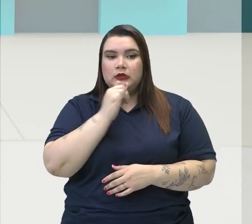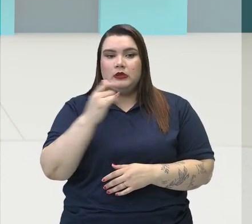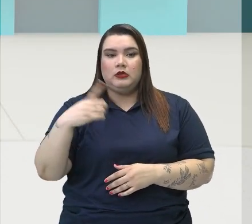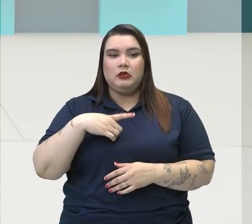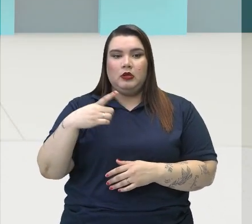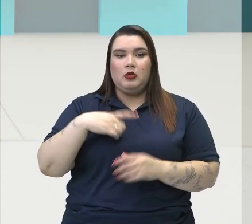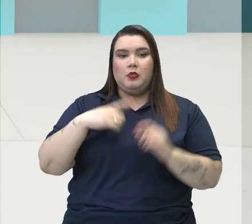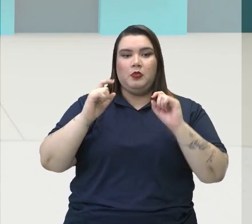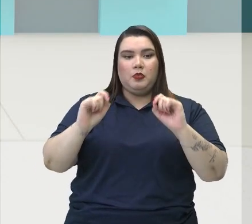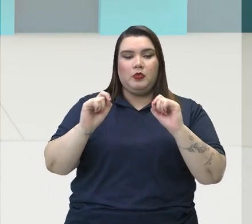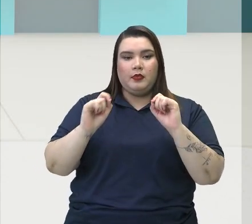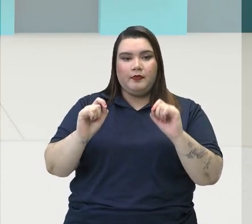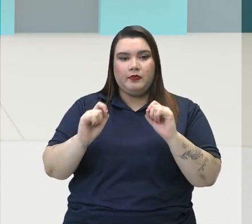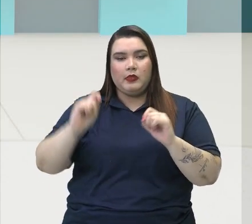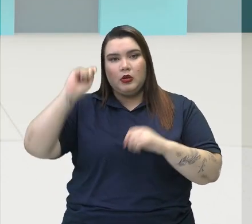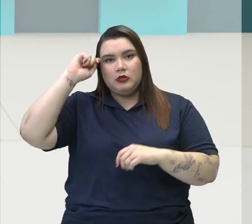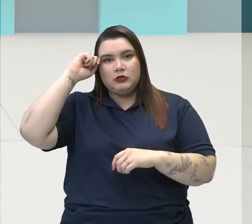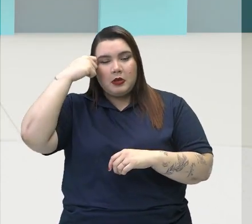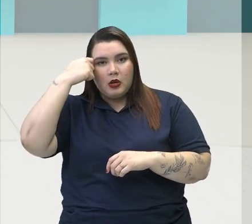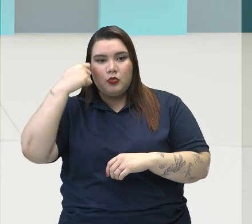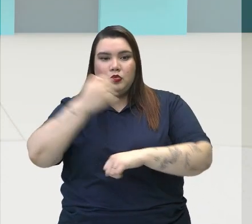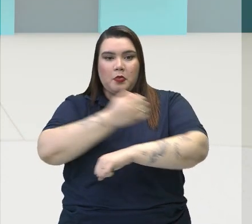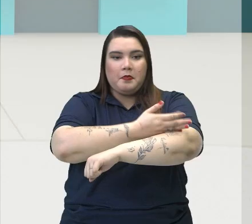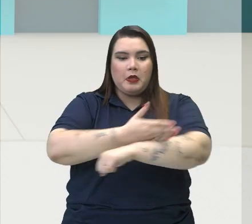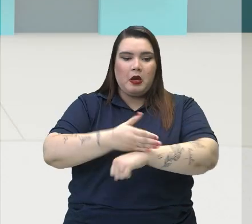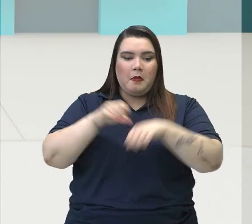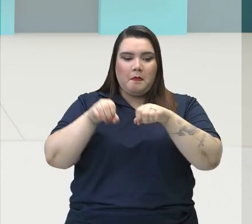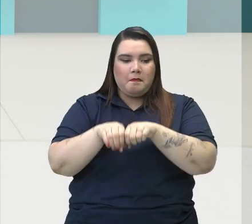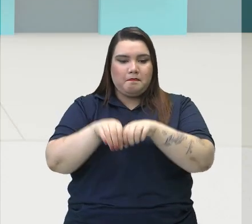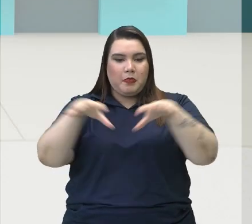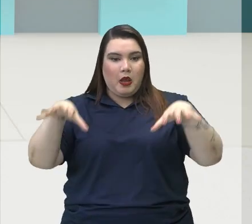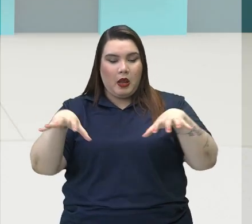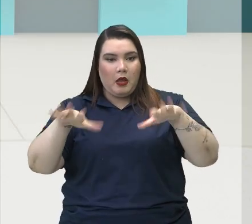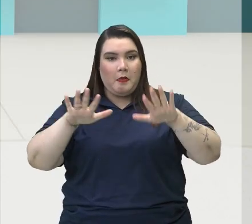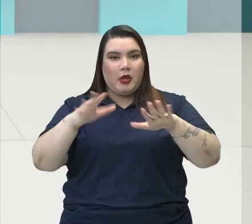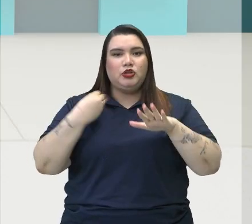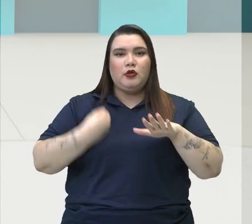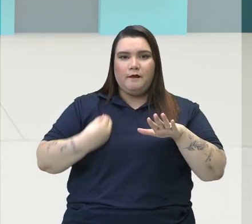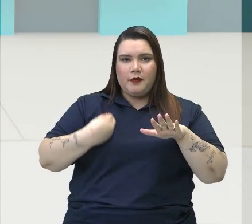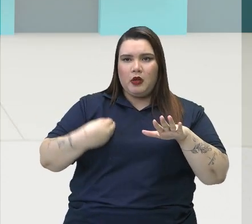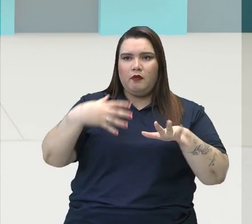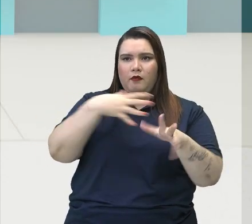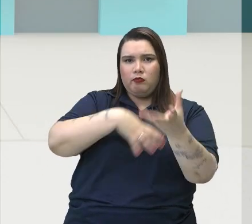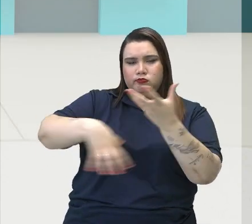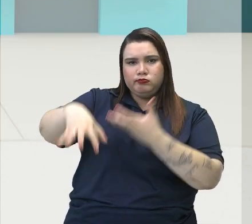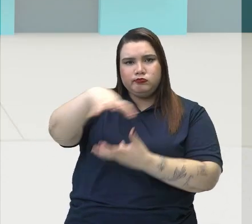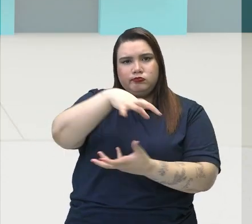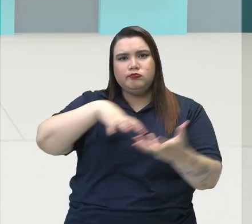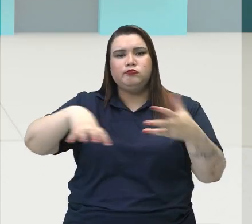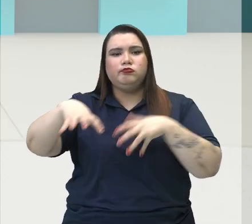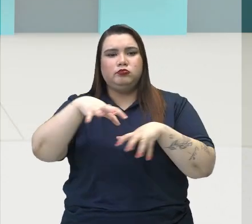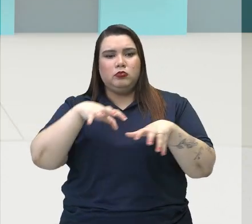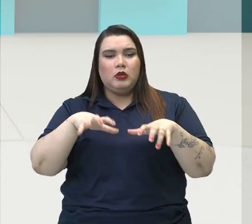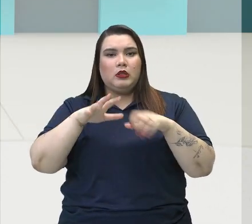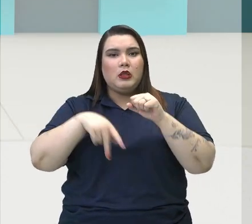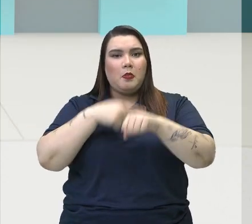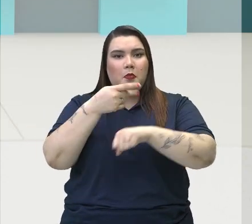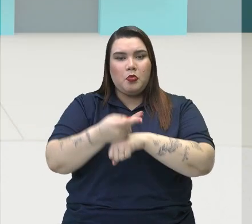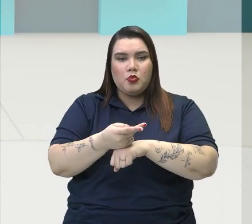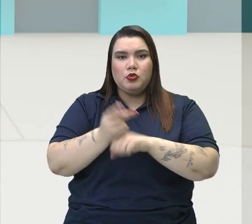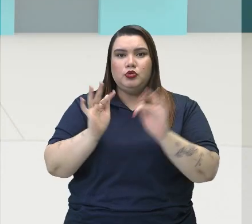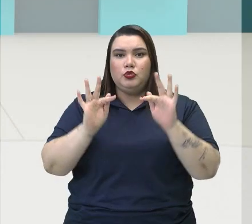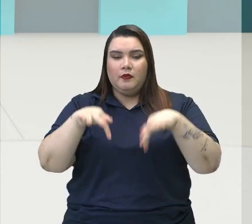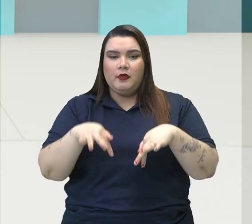a segregação, negros e brancos. Apesar de viverem juntos já, depois ali do final da Guerra